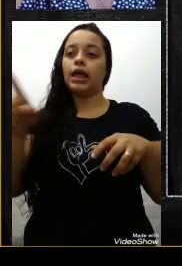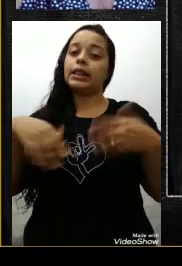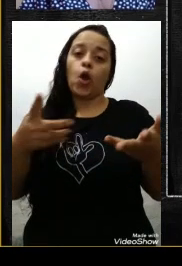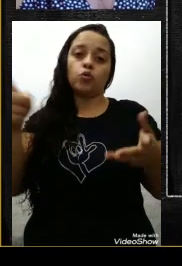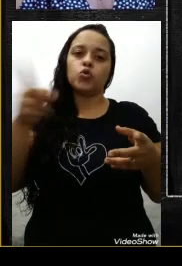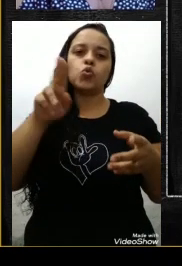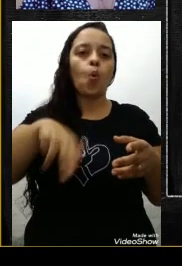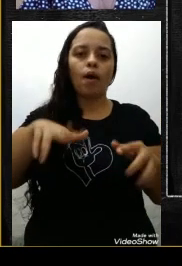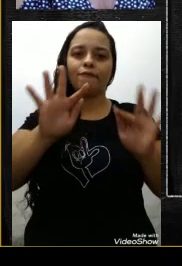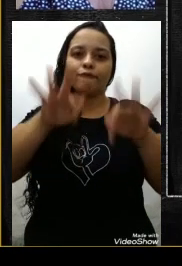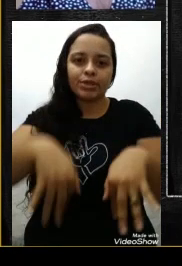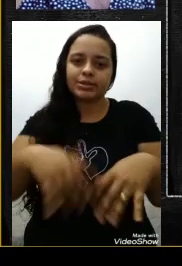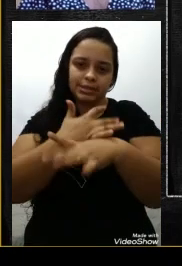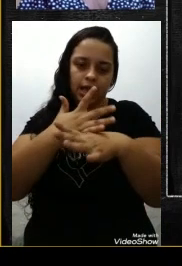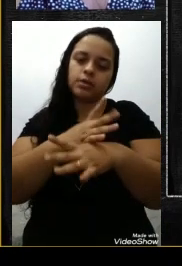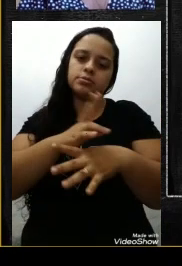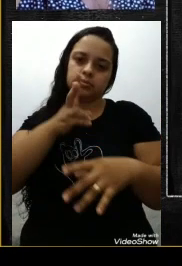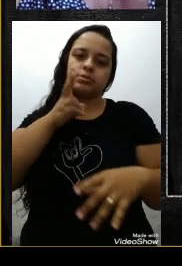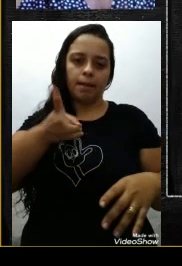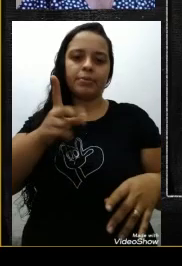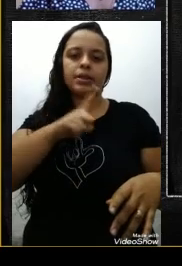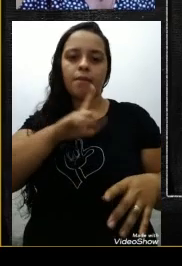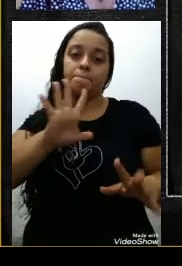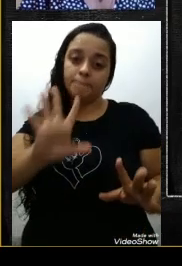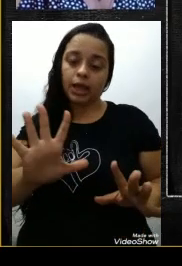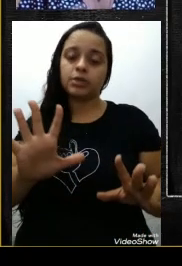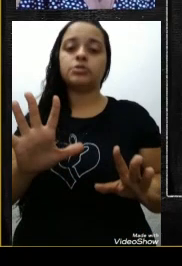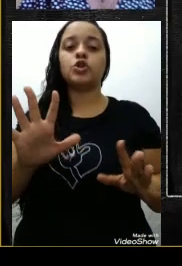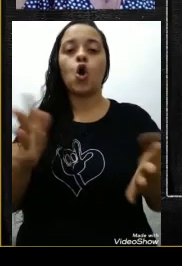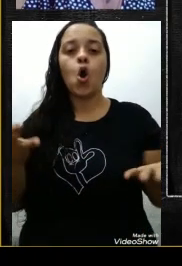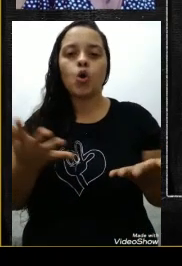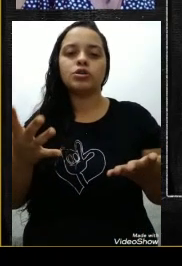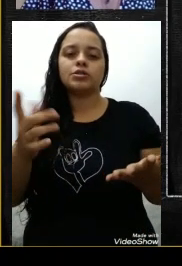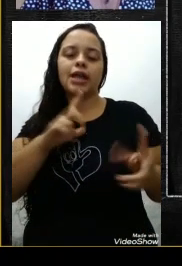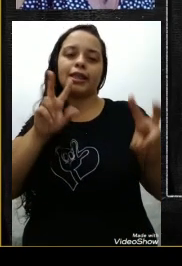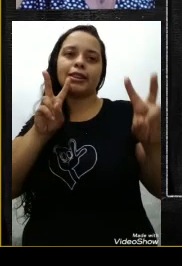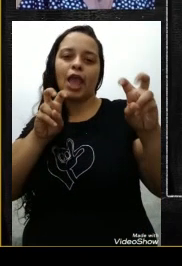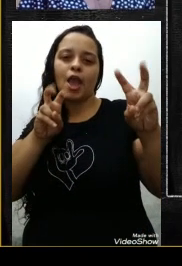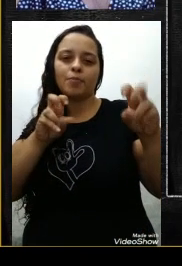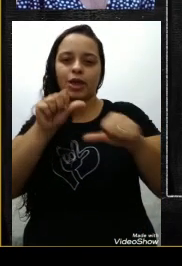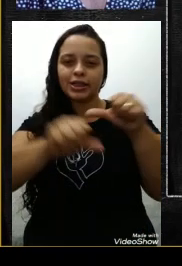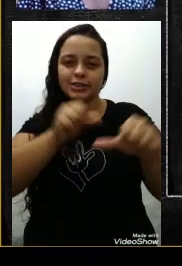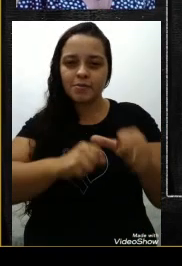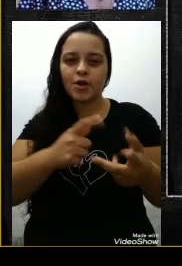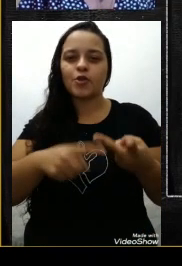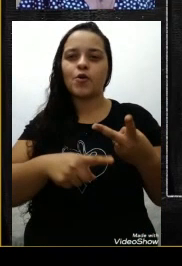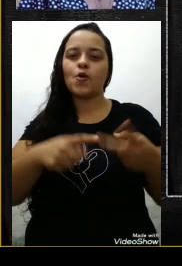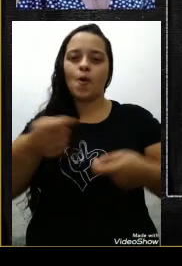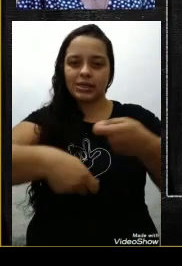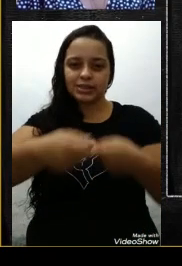nunca deixou de existir cidades na Europa medieval. Tomem cuidado, porque embora a gente utilize o termo